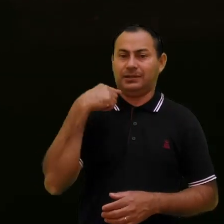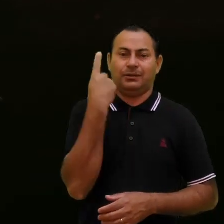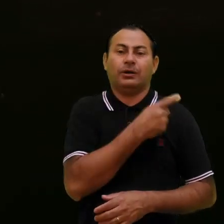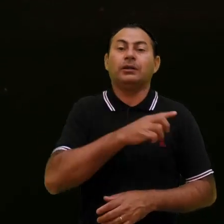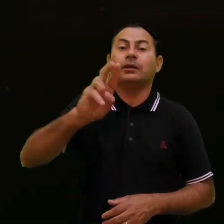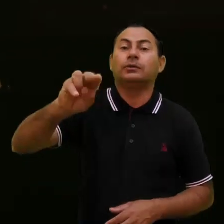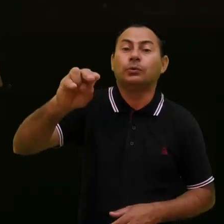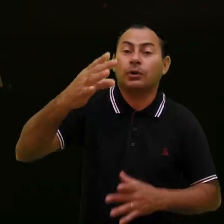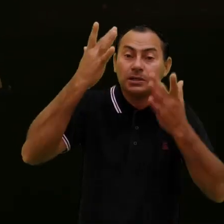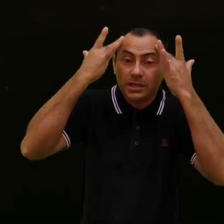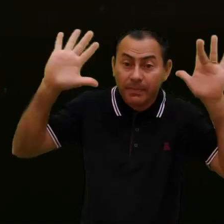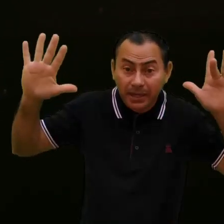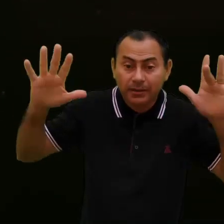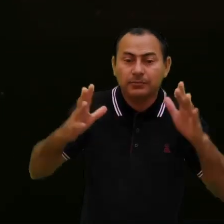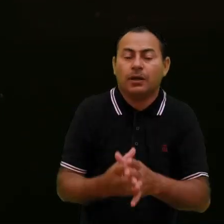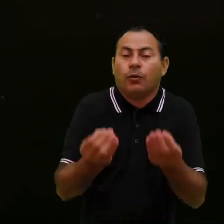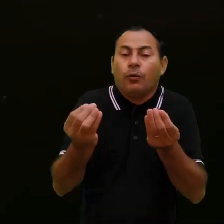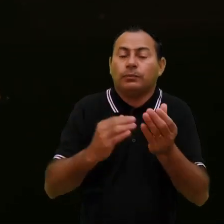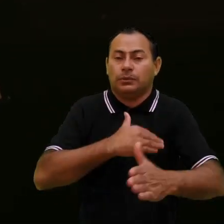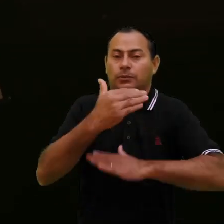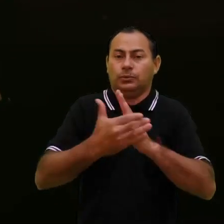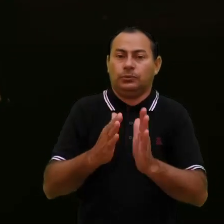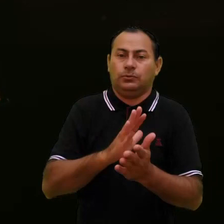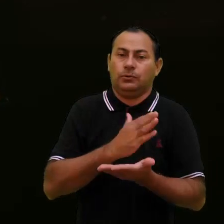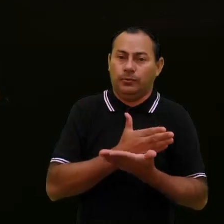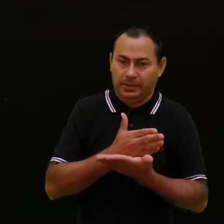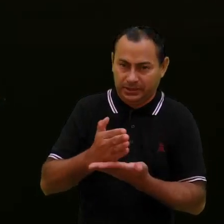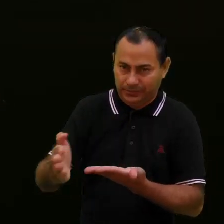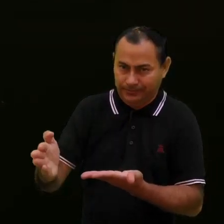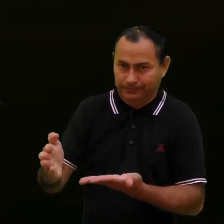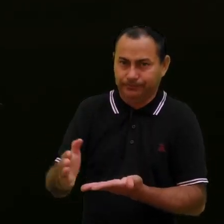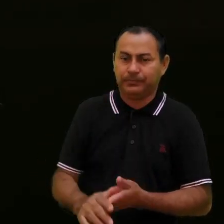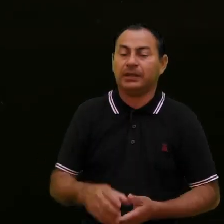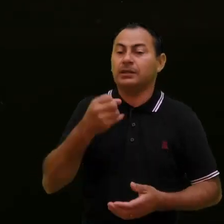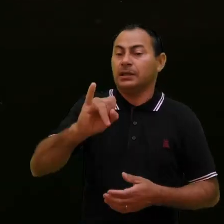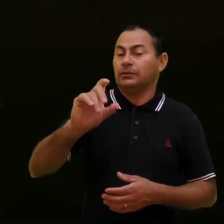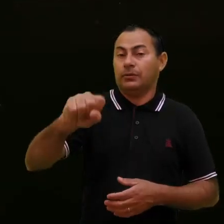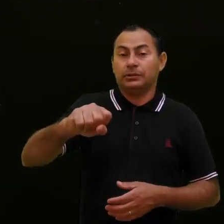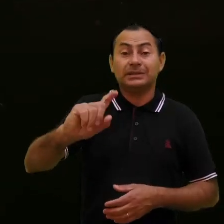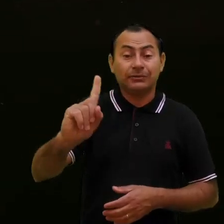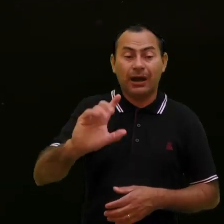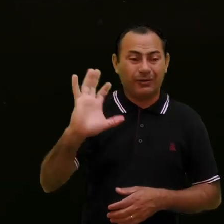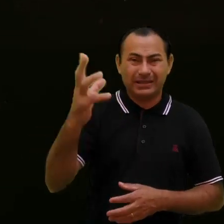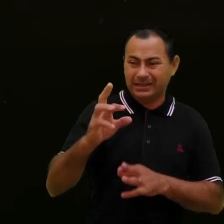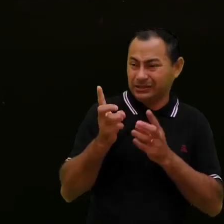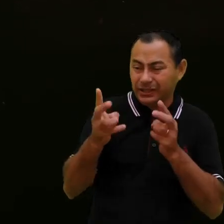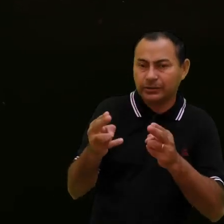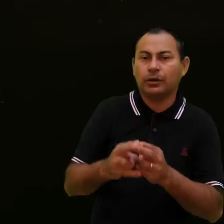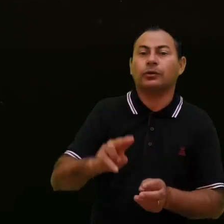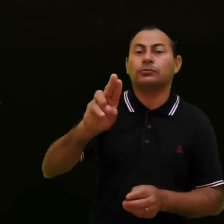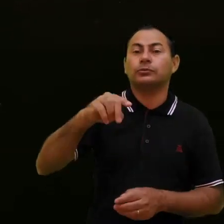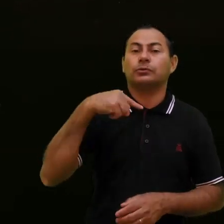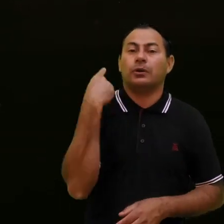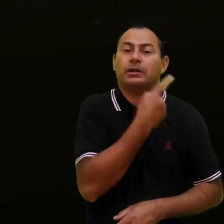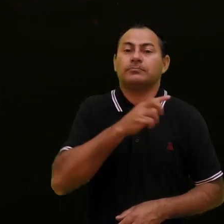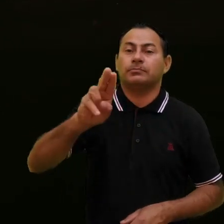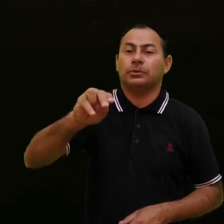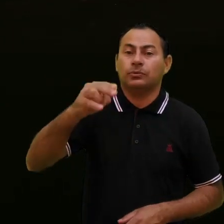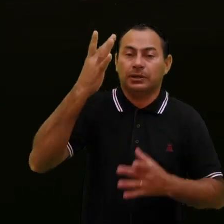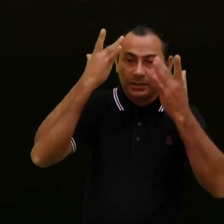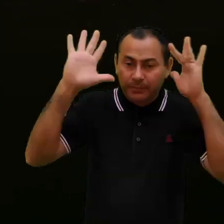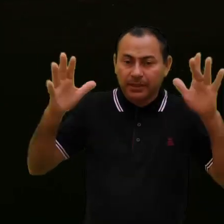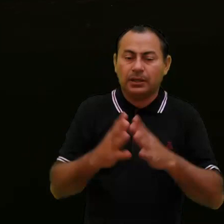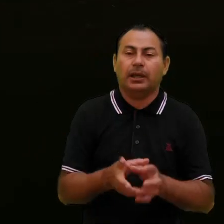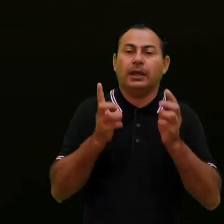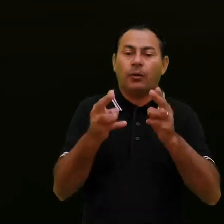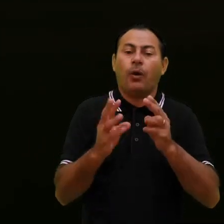nós jamais saberíamos como tudo começou. Se não fosse assim, nós jamais saberíamos. O mesmo se